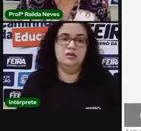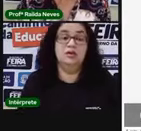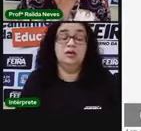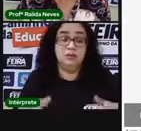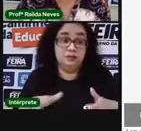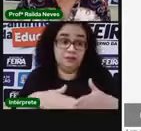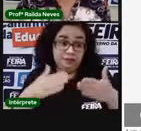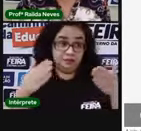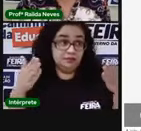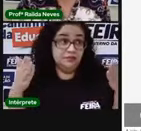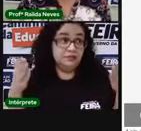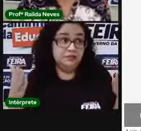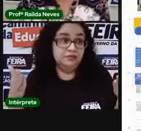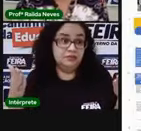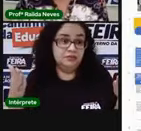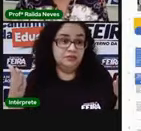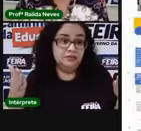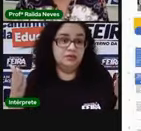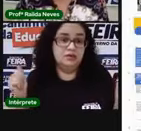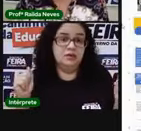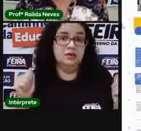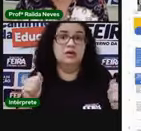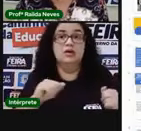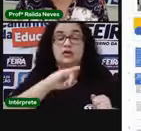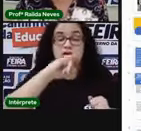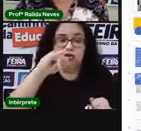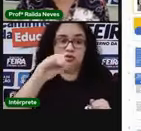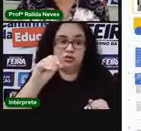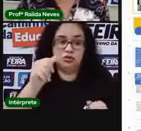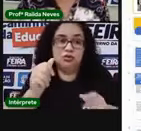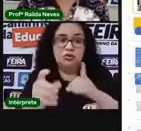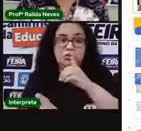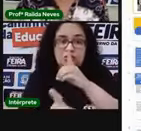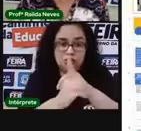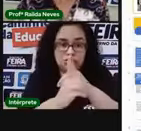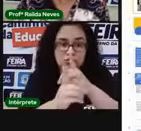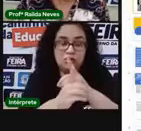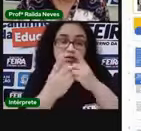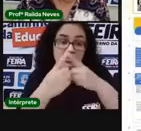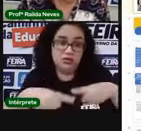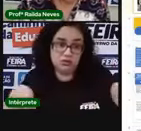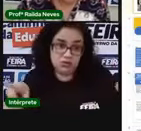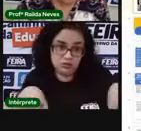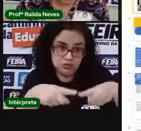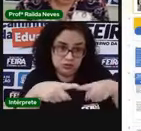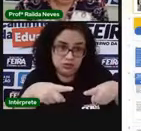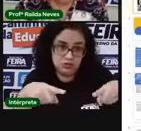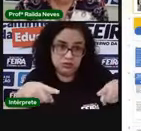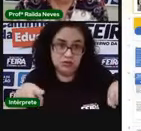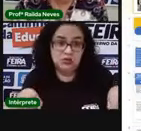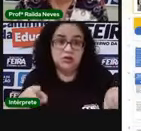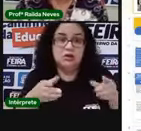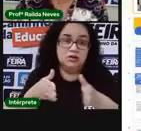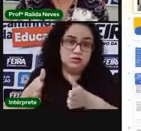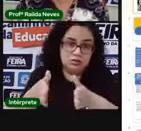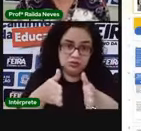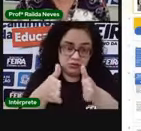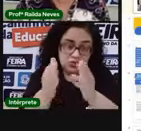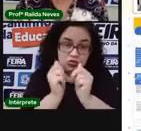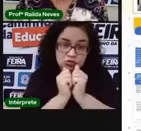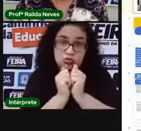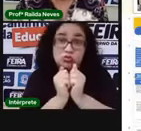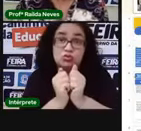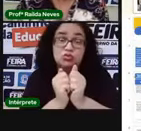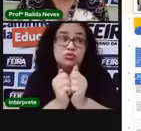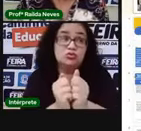Então, até que João encontre a nossa música, nós vamos seguir caminhando.